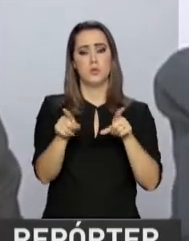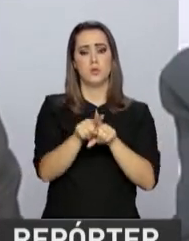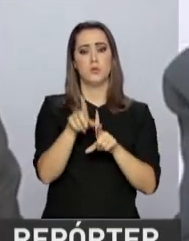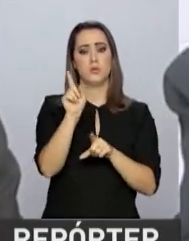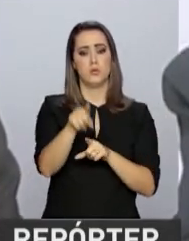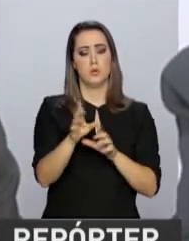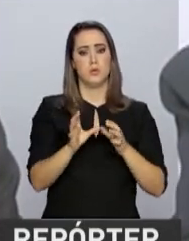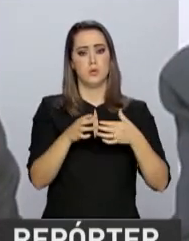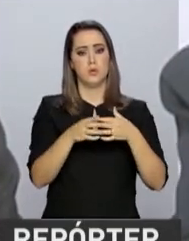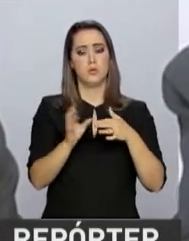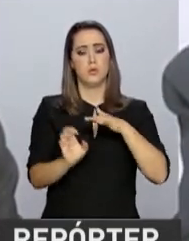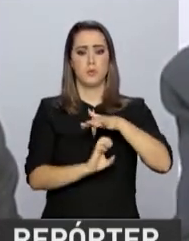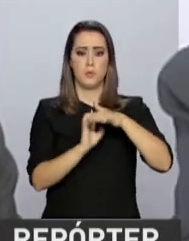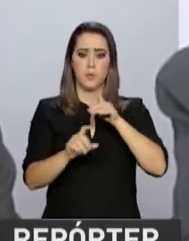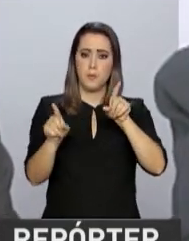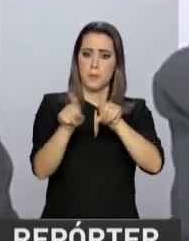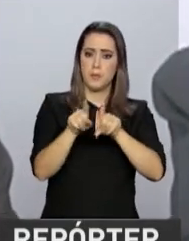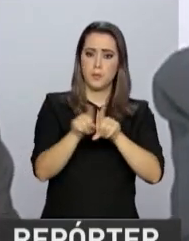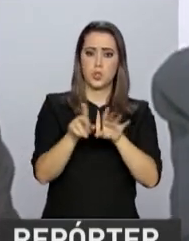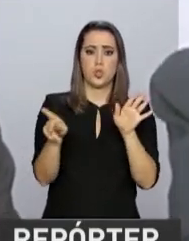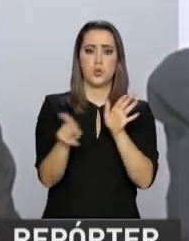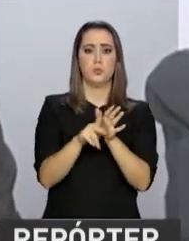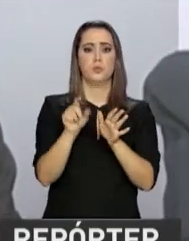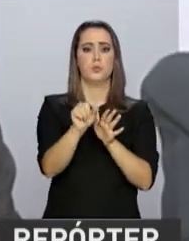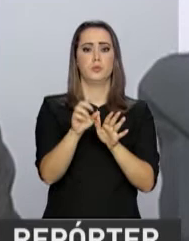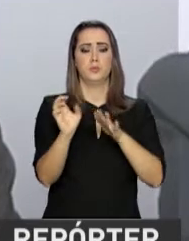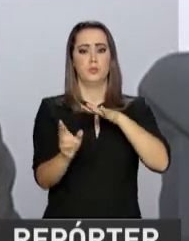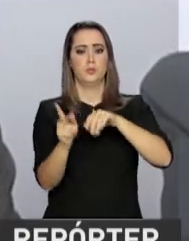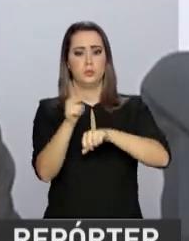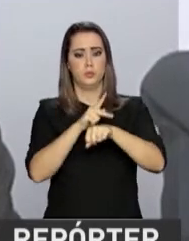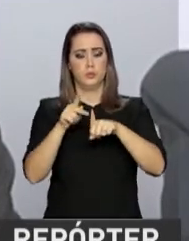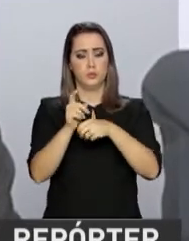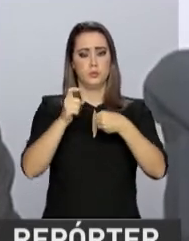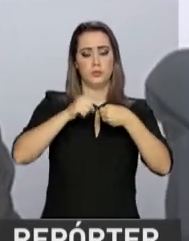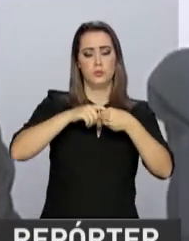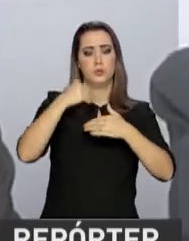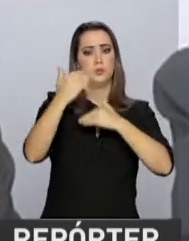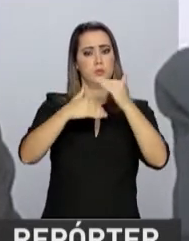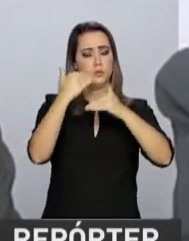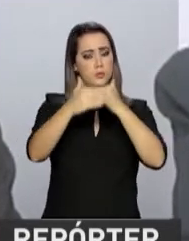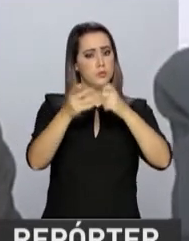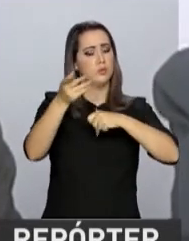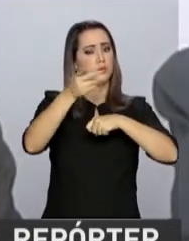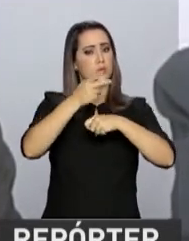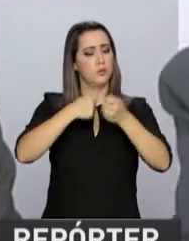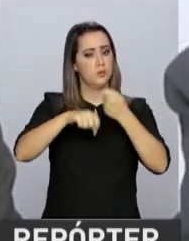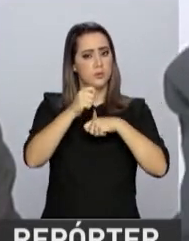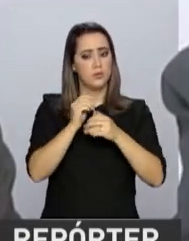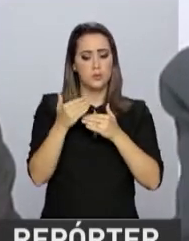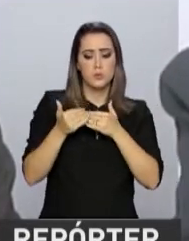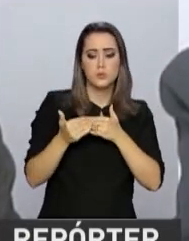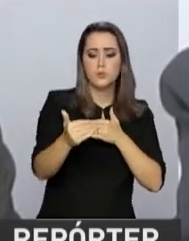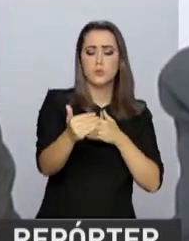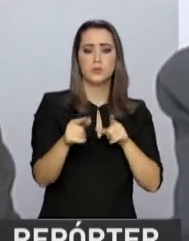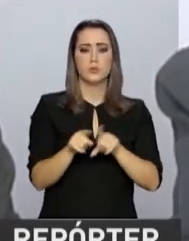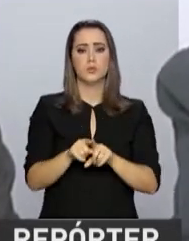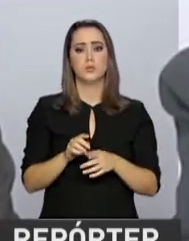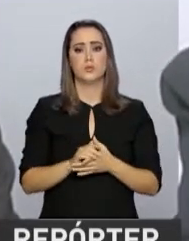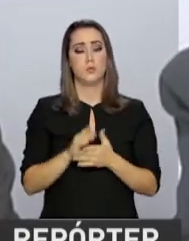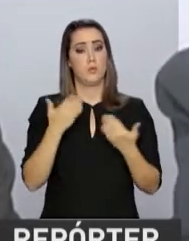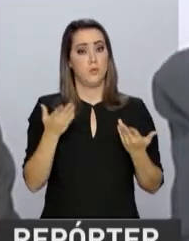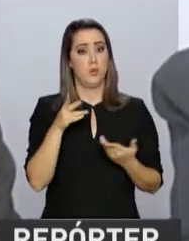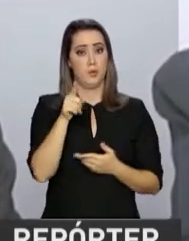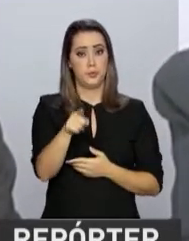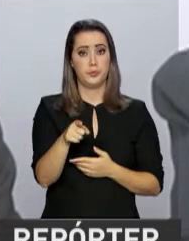área de transmissão, como também no próprio país, na retomada da economia, porque são investimentos de longo prazo. Você